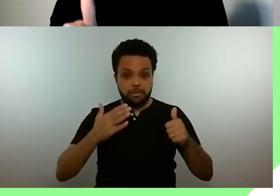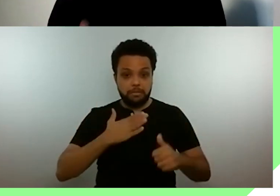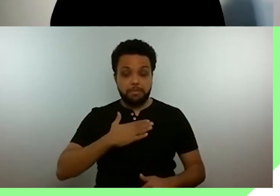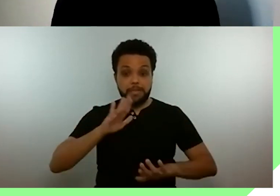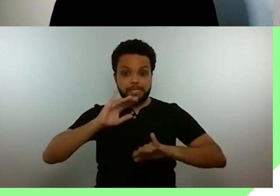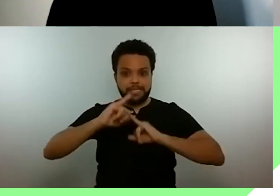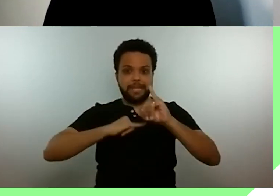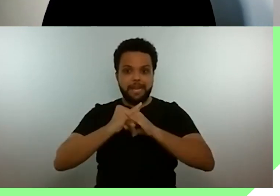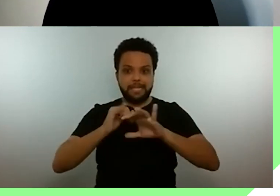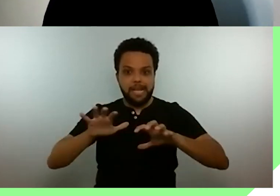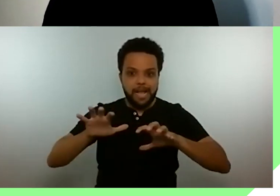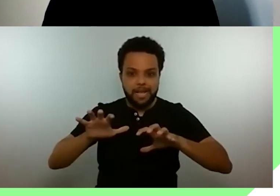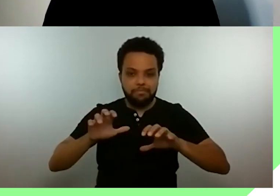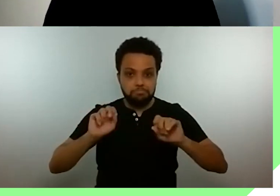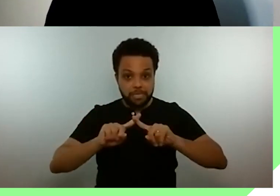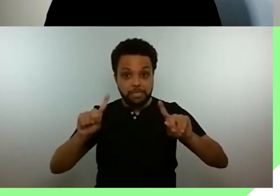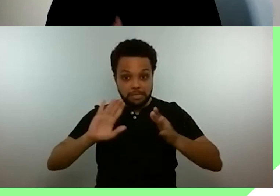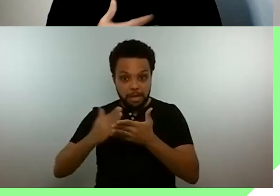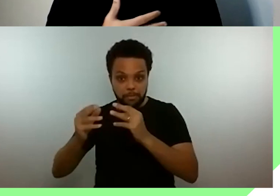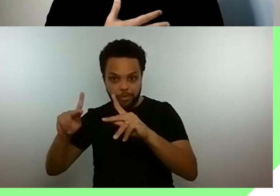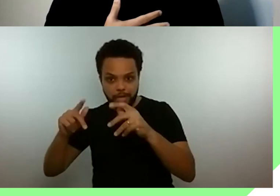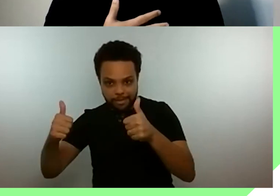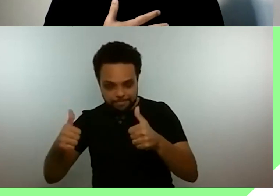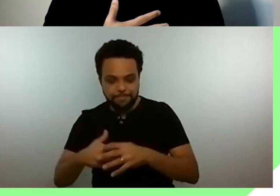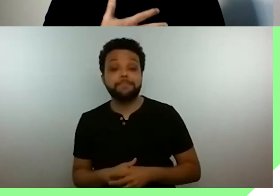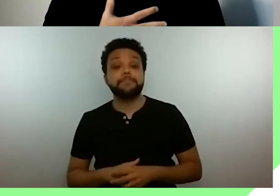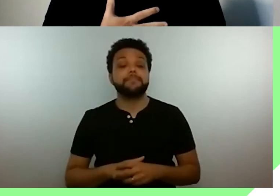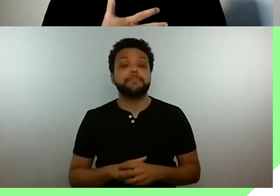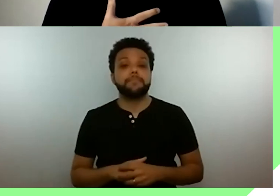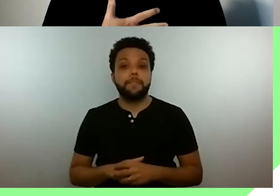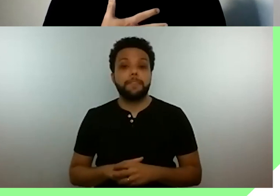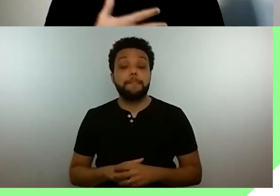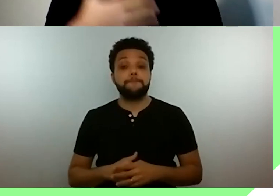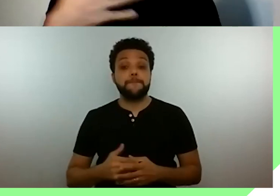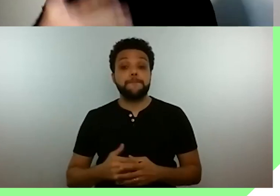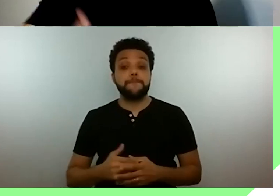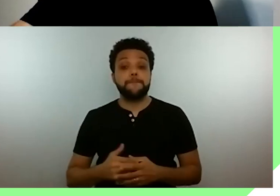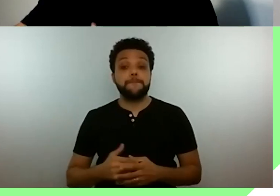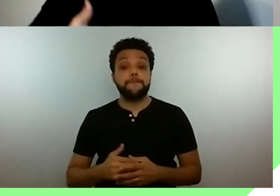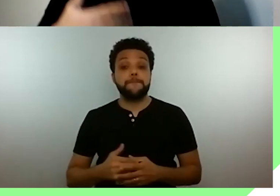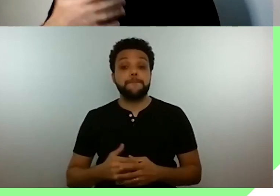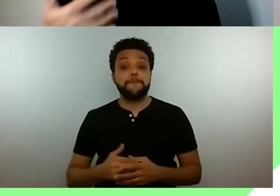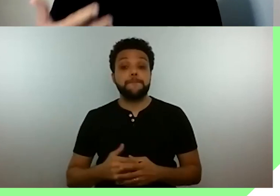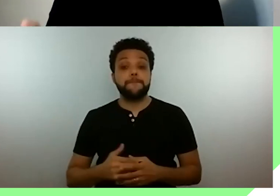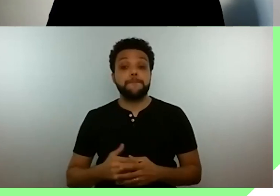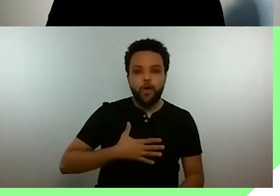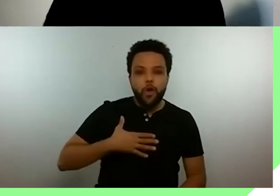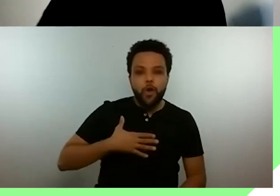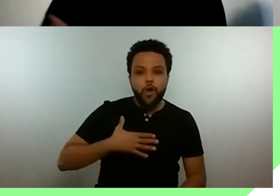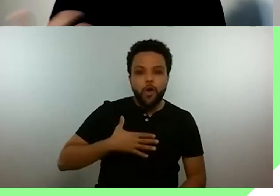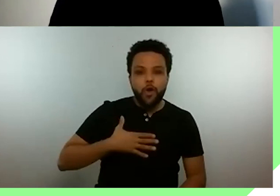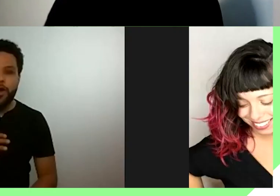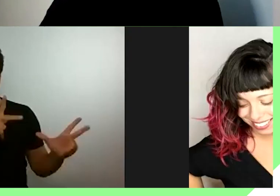em quando, mas está ok. Então, as pessoas trabalham com aquilo que gostam, então, trabalhar com edição